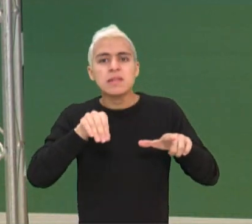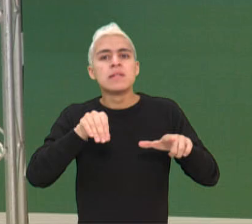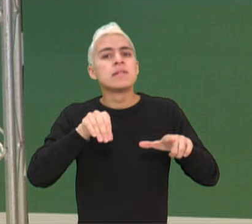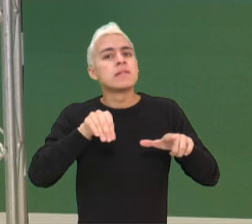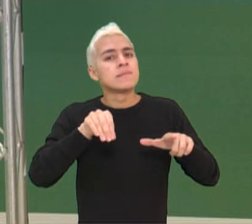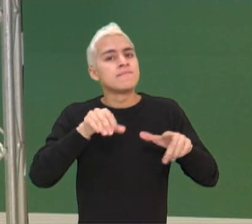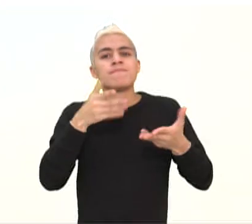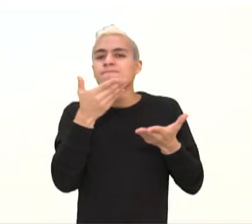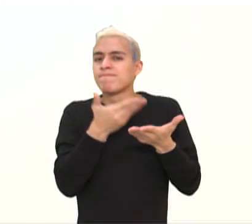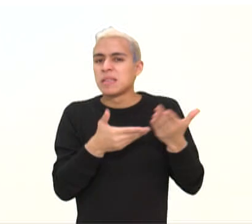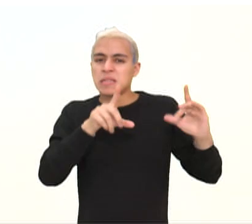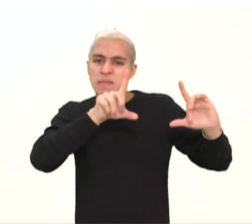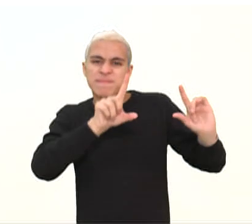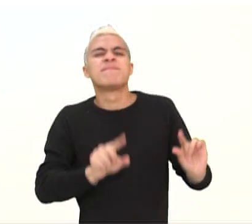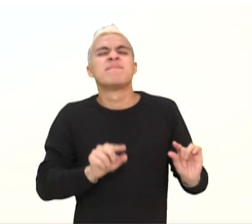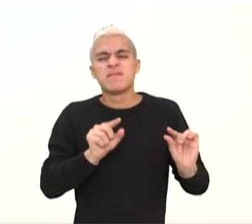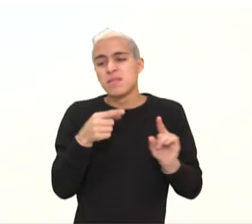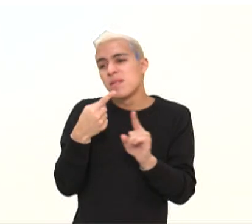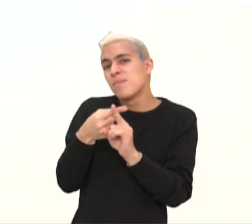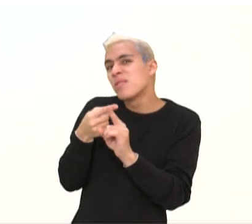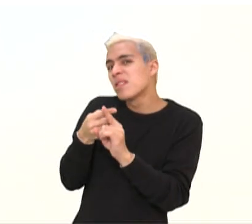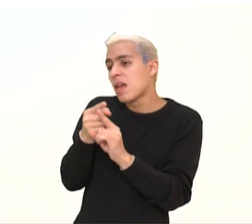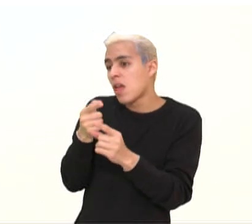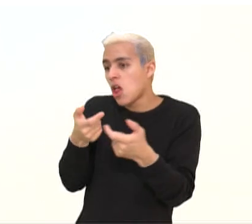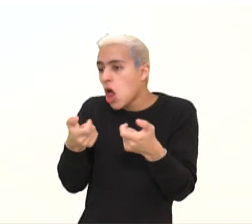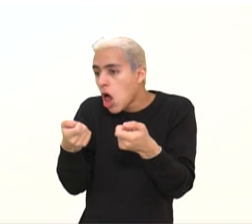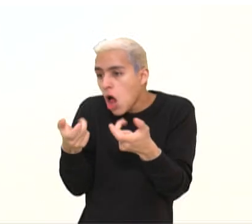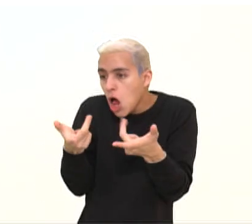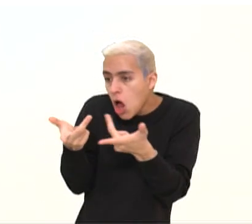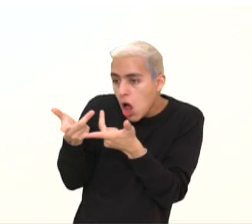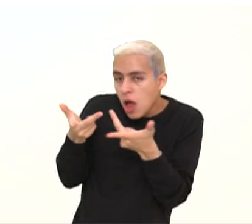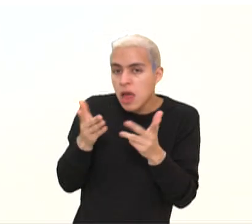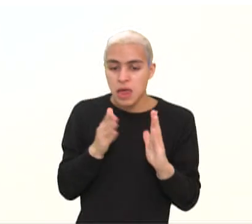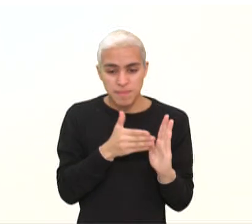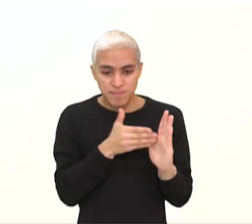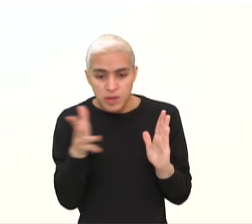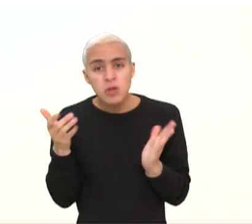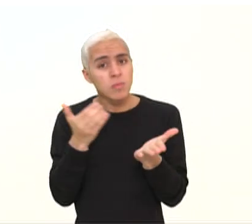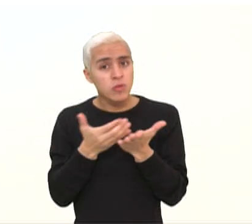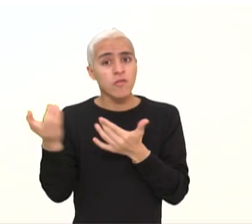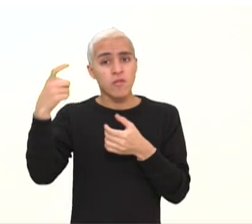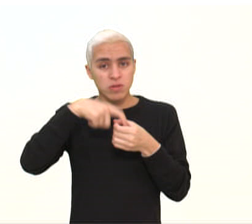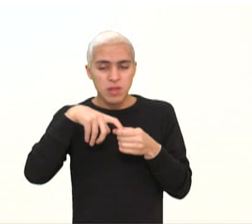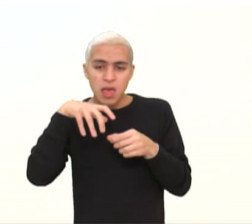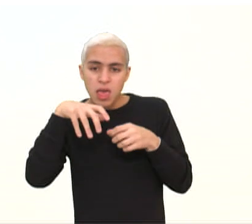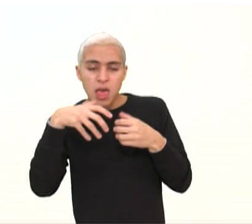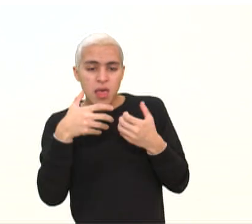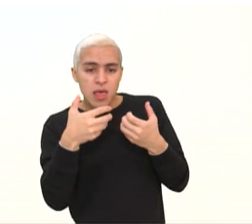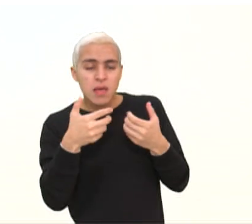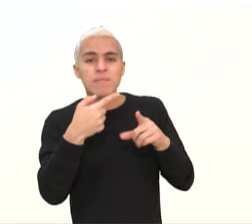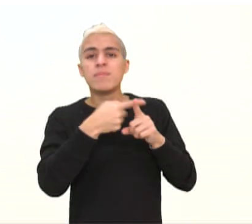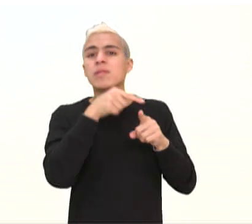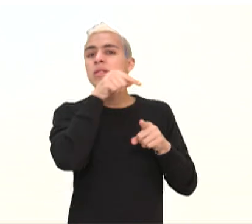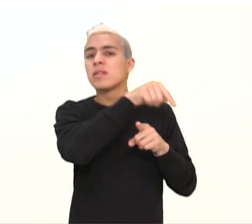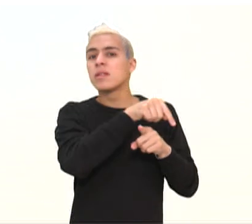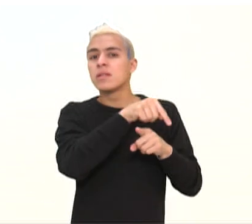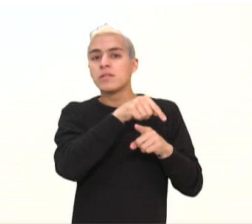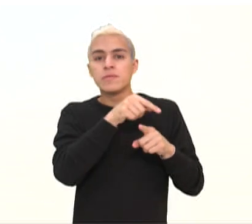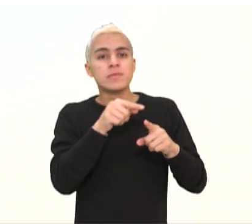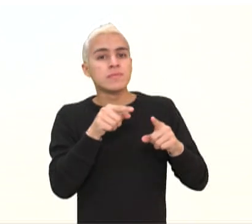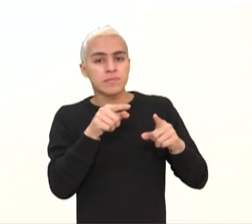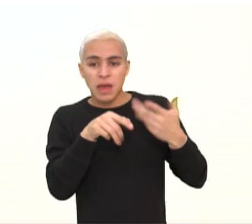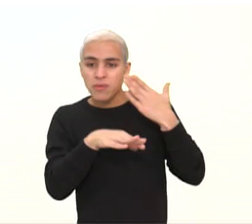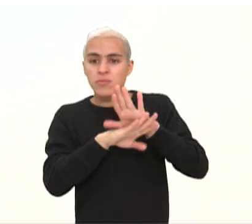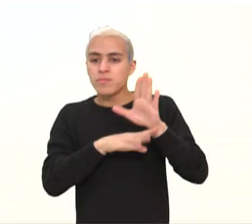popularidade devido aos jogos eletrônicos. Mas nos últimos anos voltaram a conquistar muitos adeptos. Um dos motivos é seu alto índice de interação